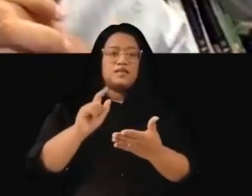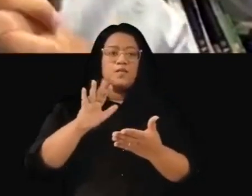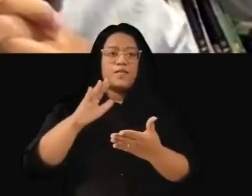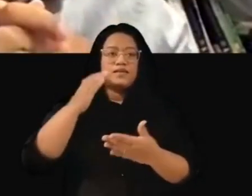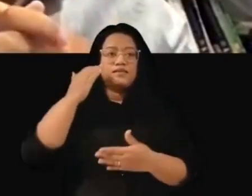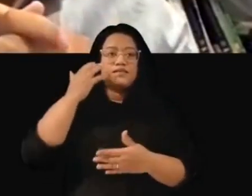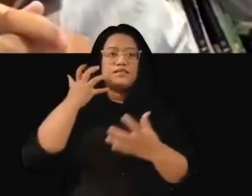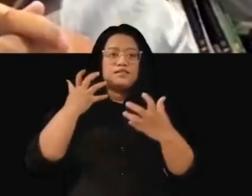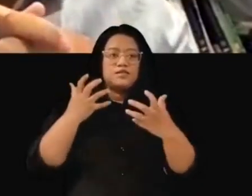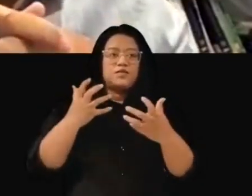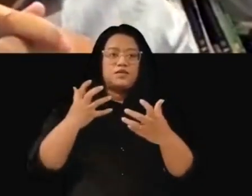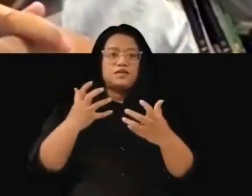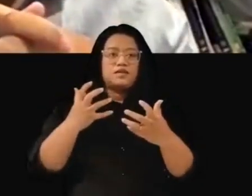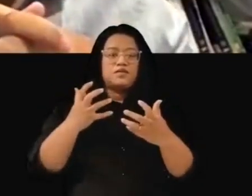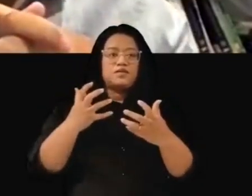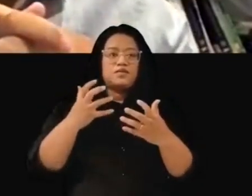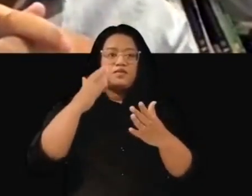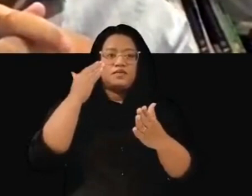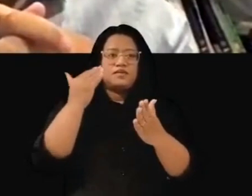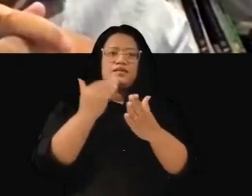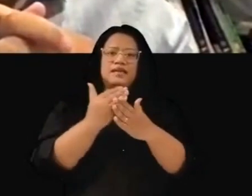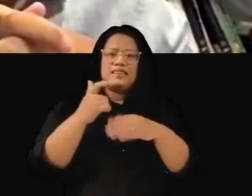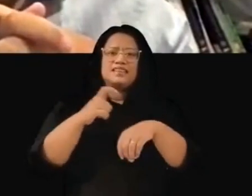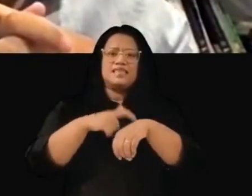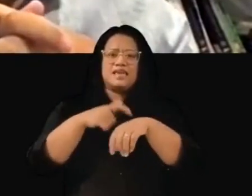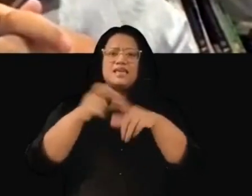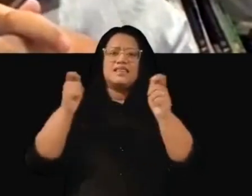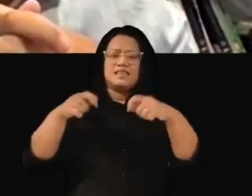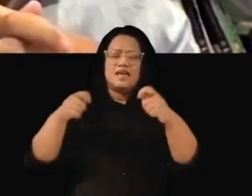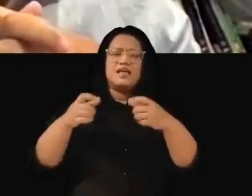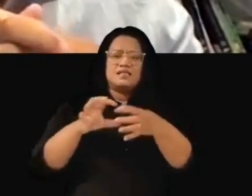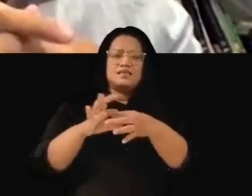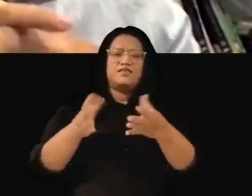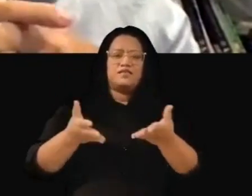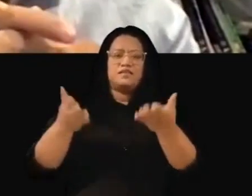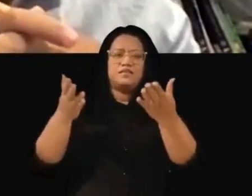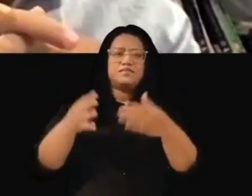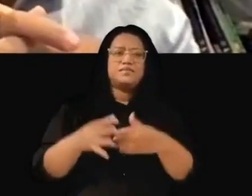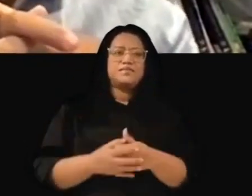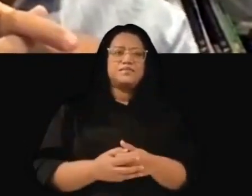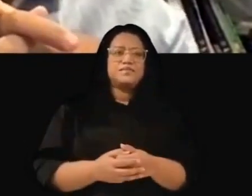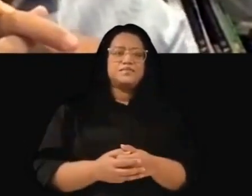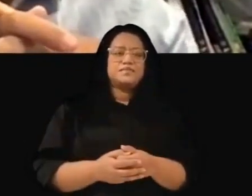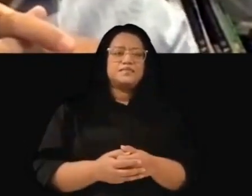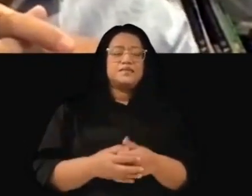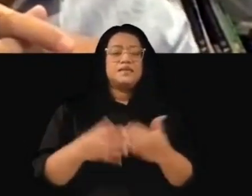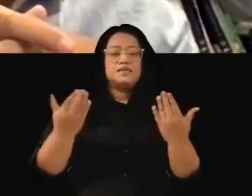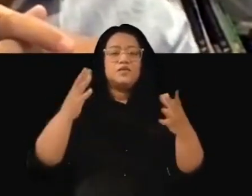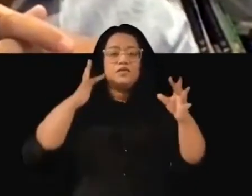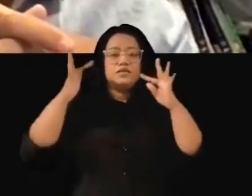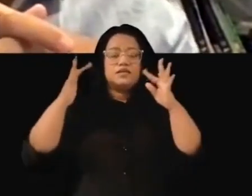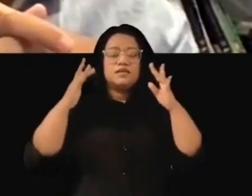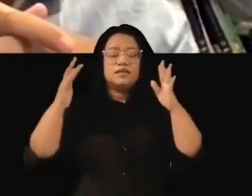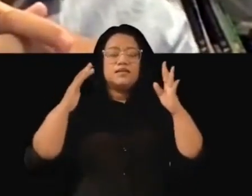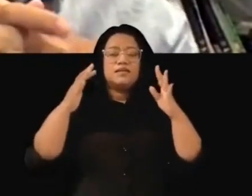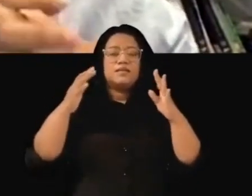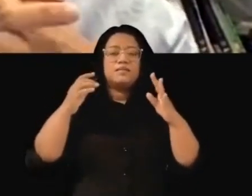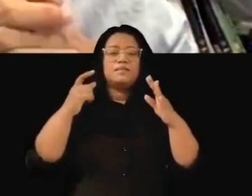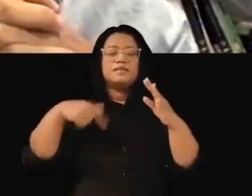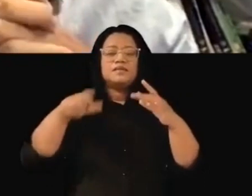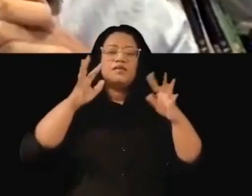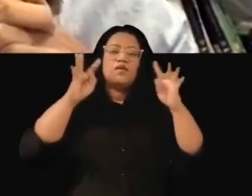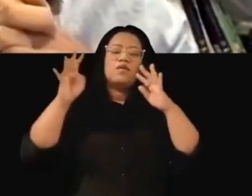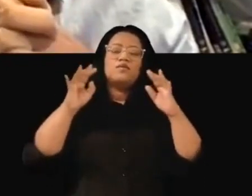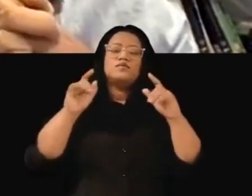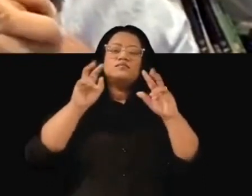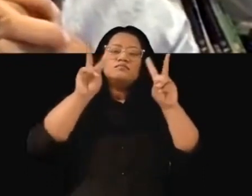não extrapolar. Ainda tem tempo, sim, professor. Então, tá bom. Então, eu queria, nessas reflexões, lançar algumas questões para nós